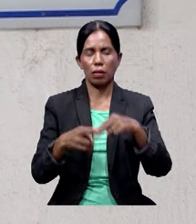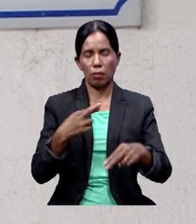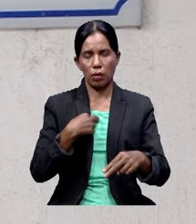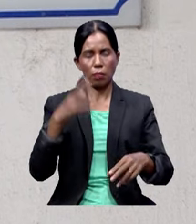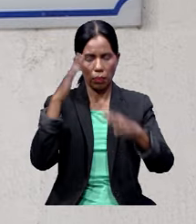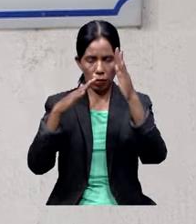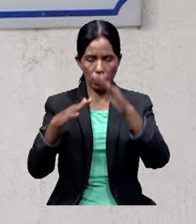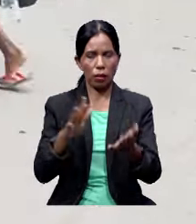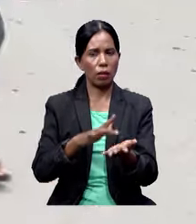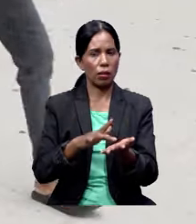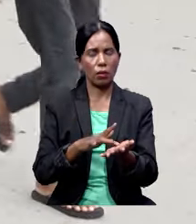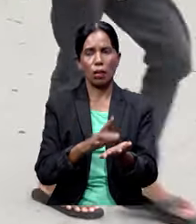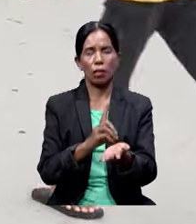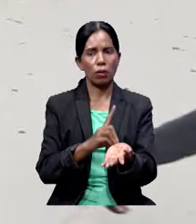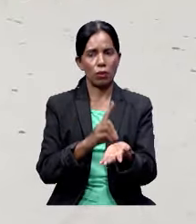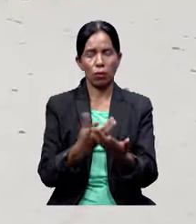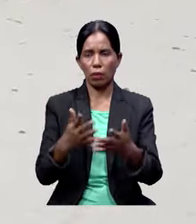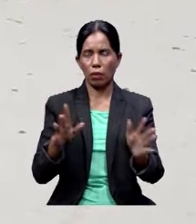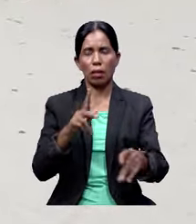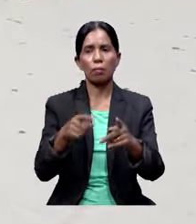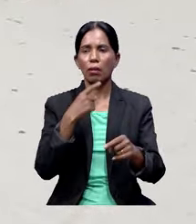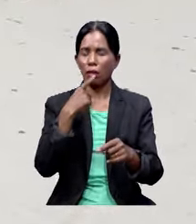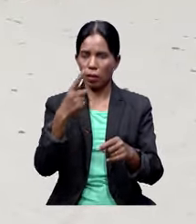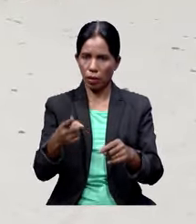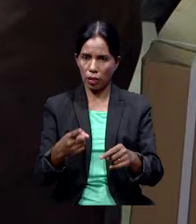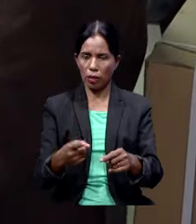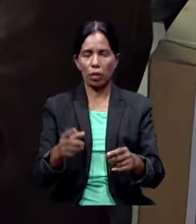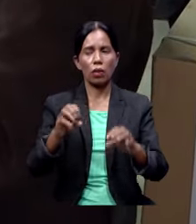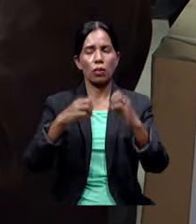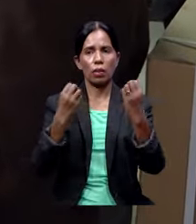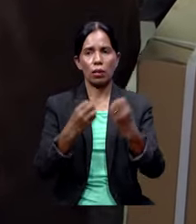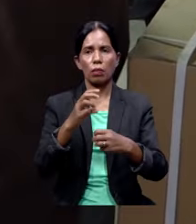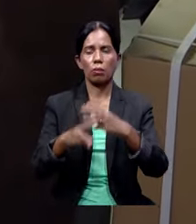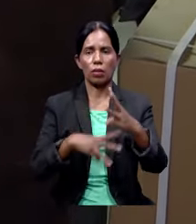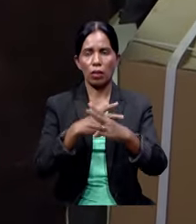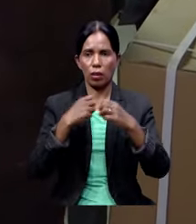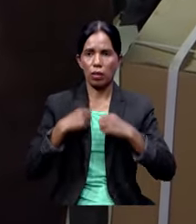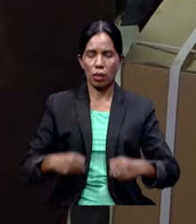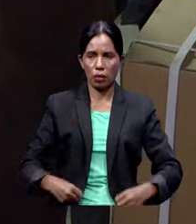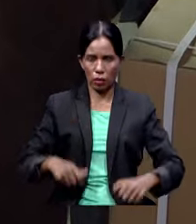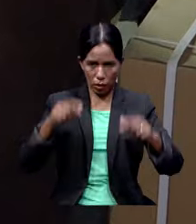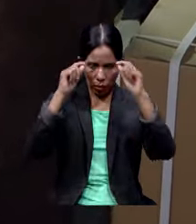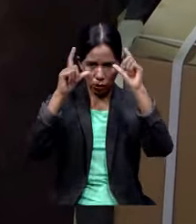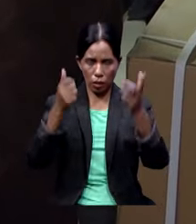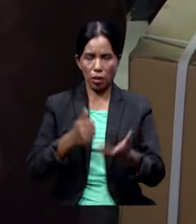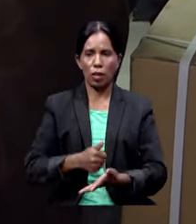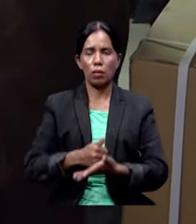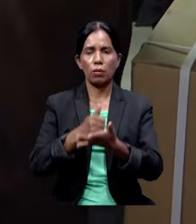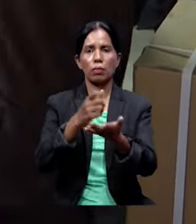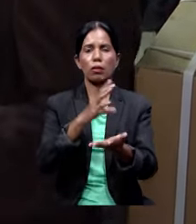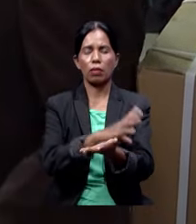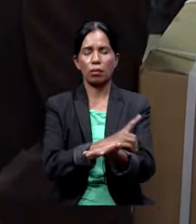falta medicamento ne bendau dau ne público questiona no ne Organização Mundial Saúde e Timor Leste apoia